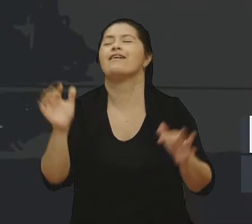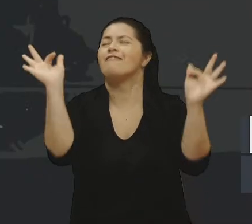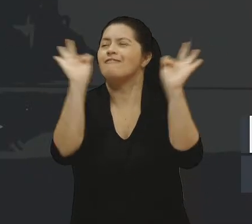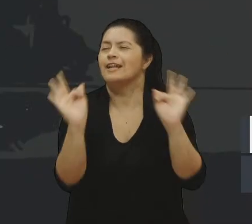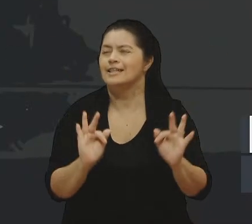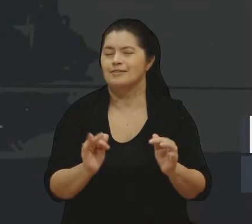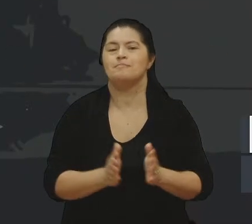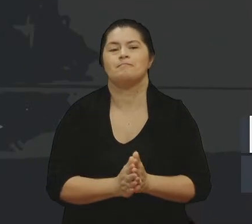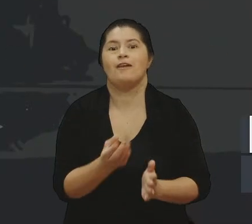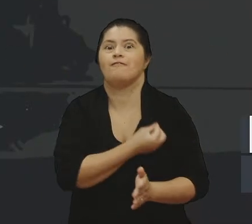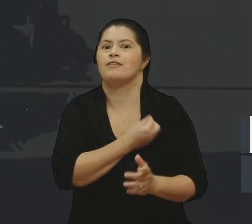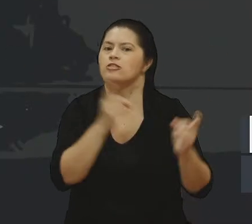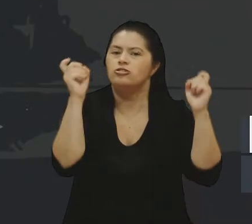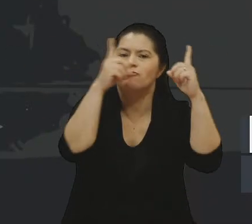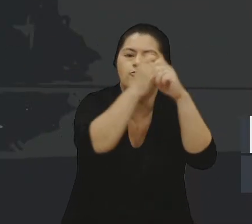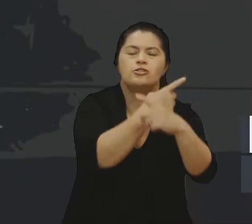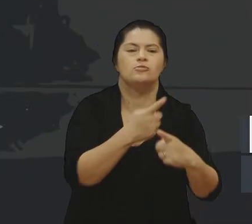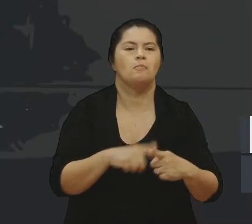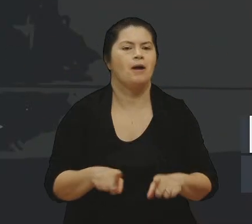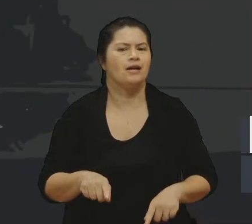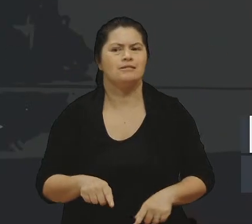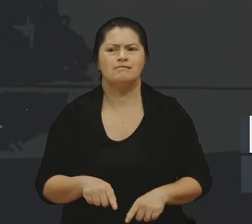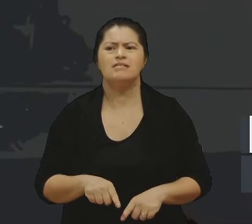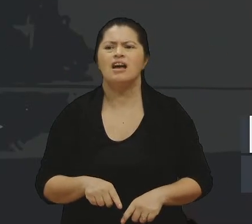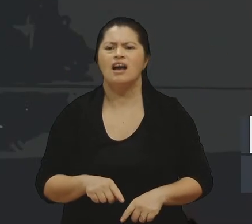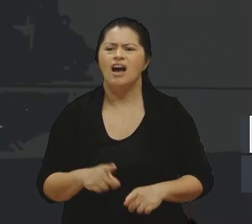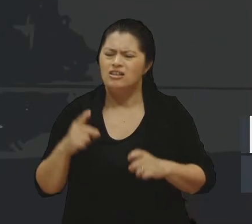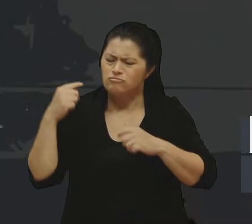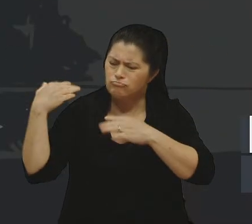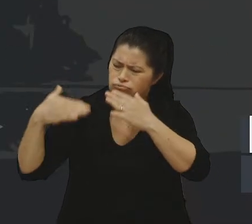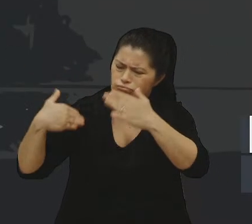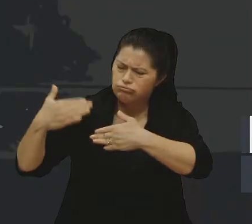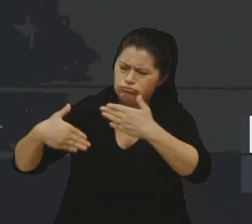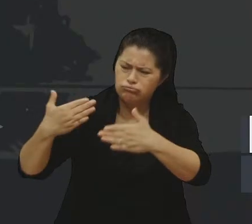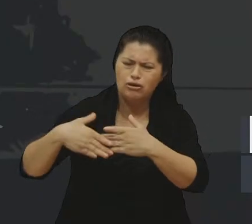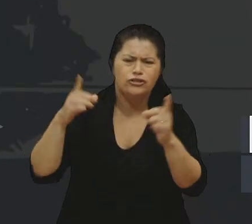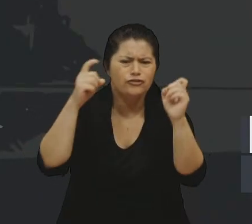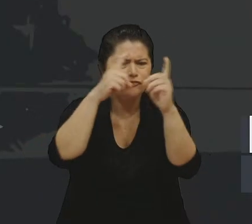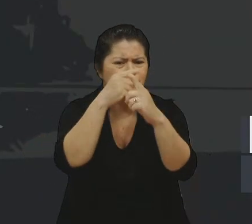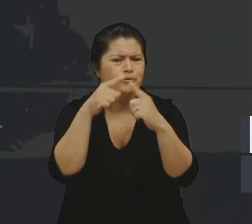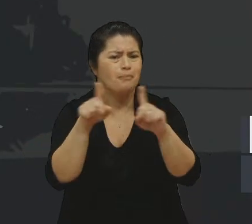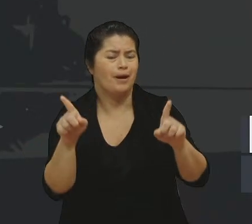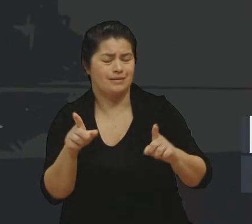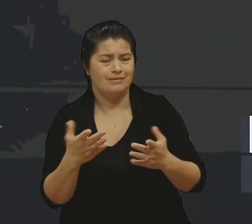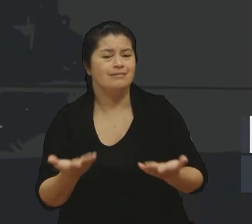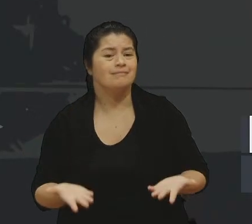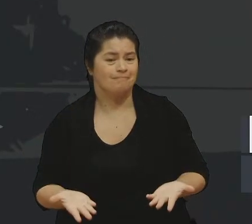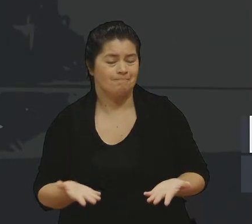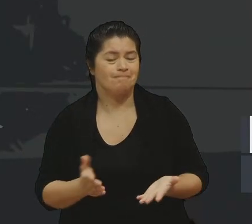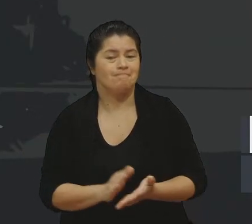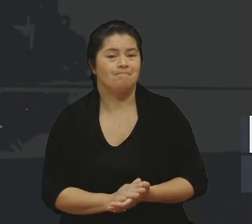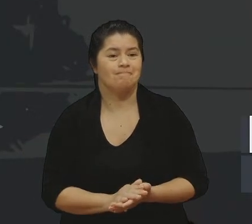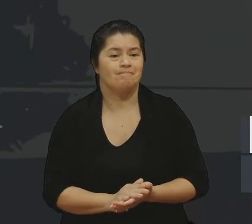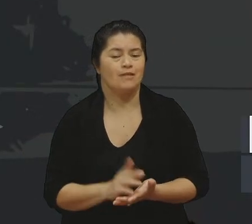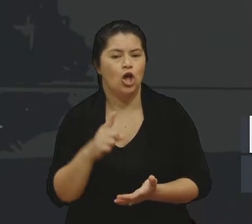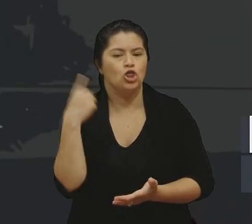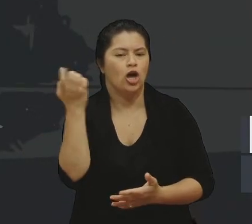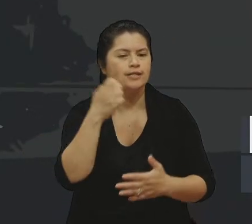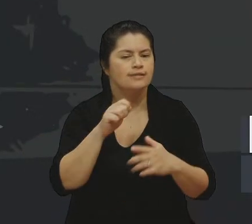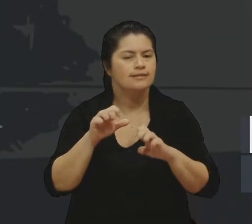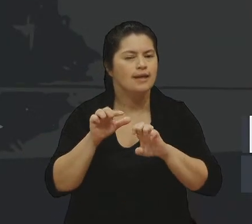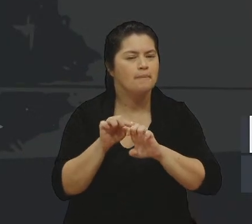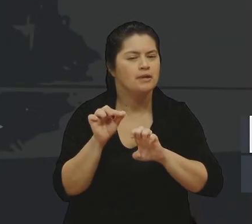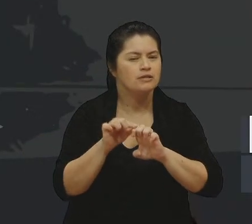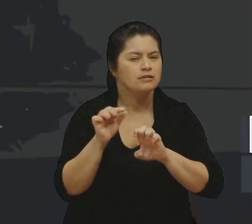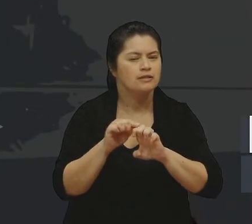de ver que, cara, as dificuldades vão passando. Então, esse é um outro fator, gente, que nós como empreendedores tem